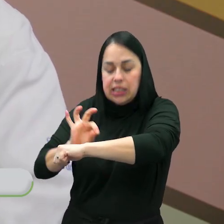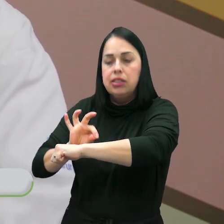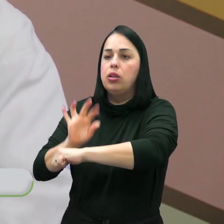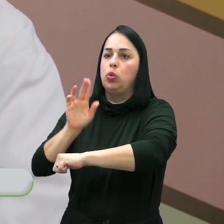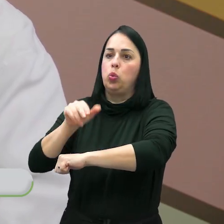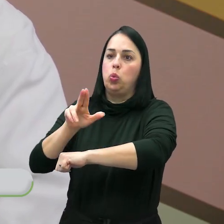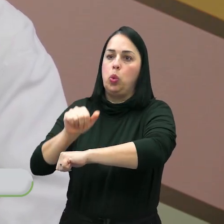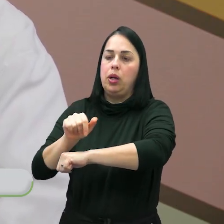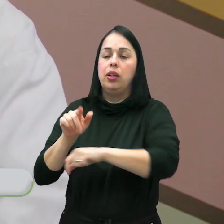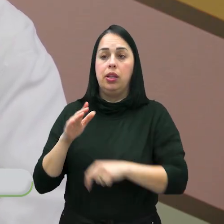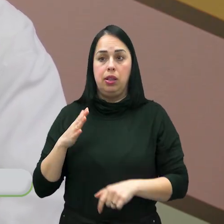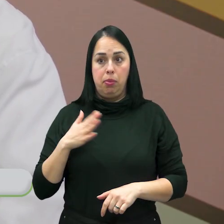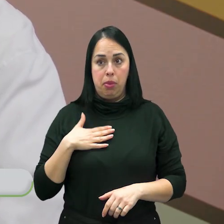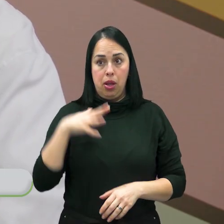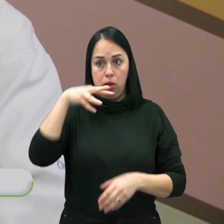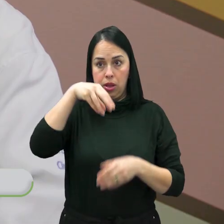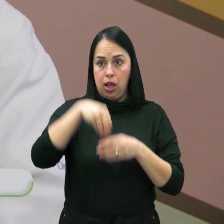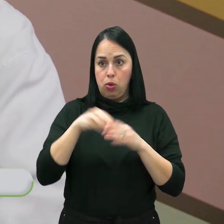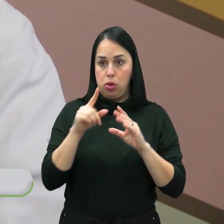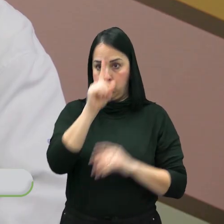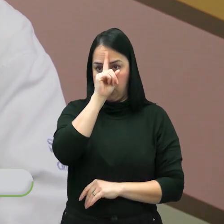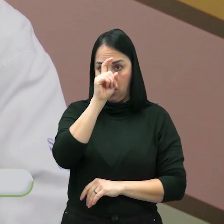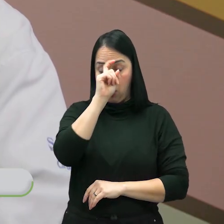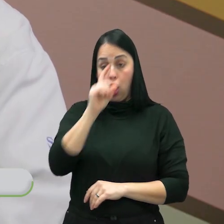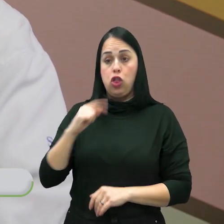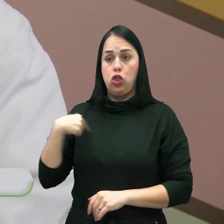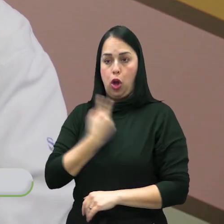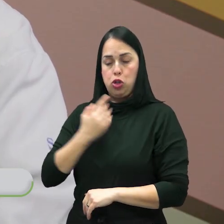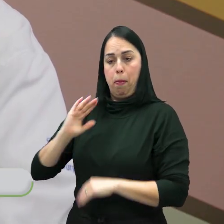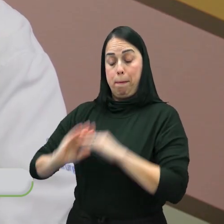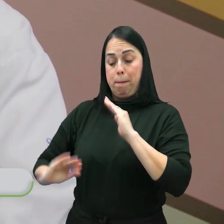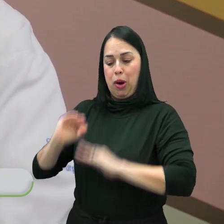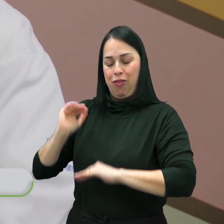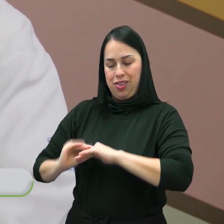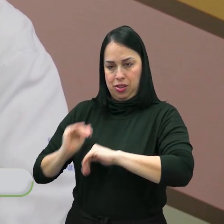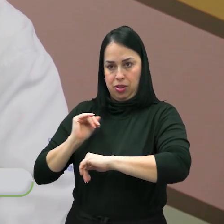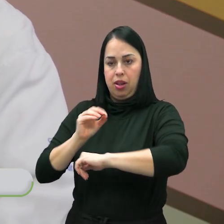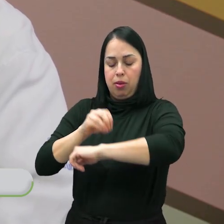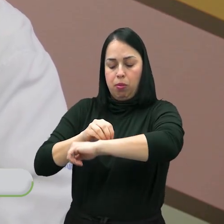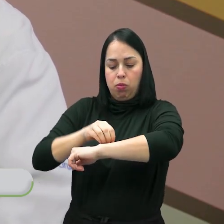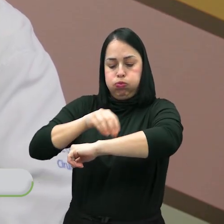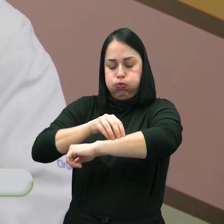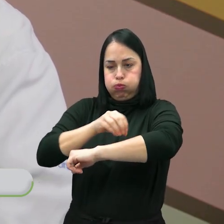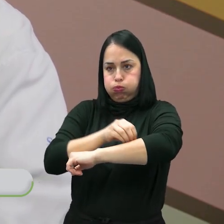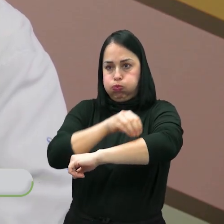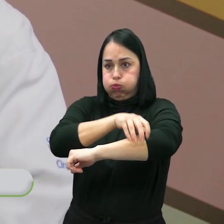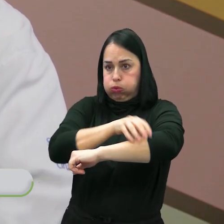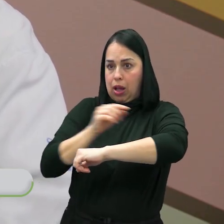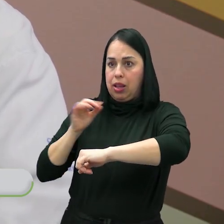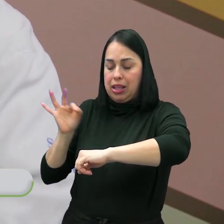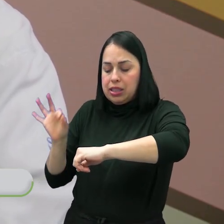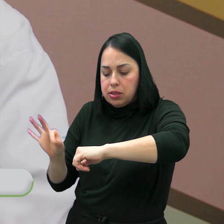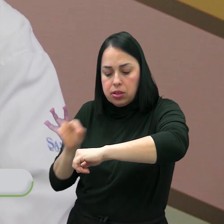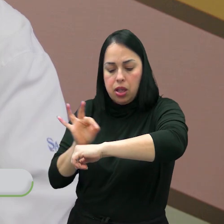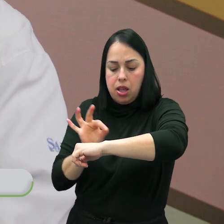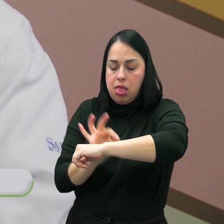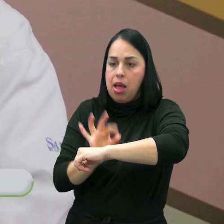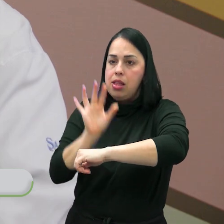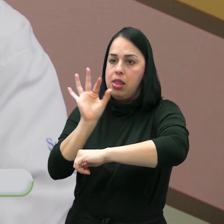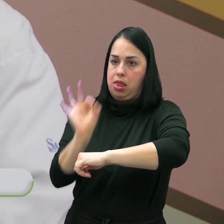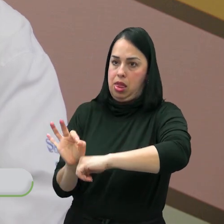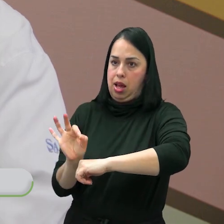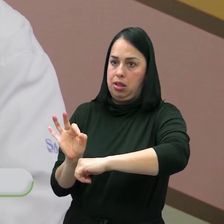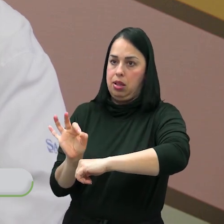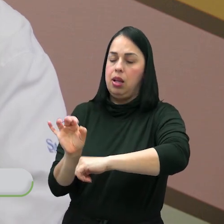hospital, na nossa unidade de queimados, por exemplo, nós rompemos essas bolhas, porque ela tem algumas desvantagens em ficar e a gente